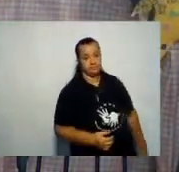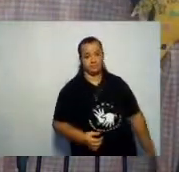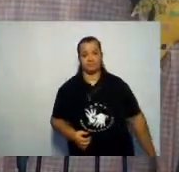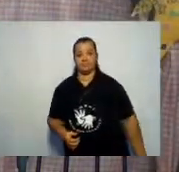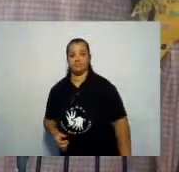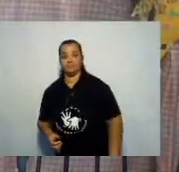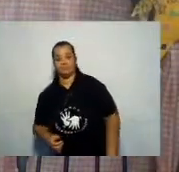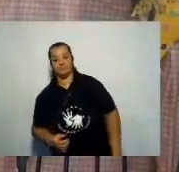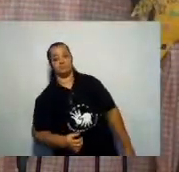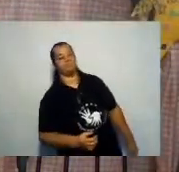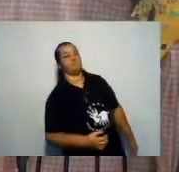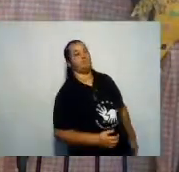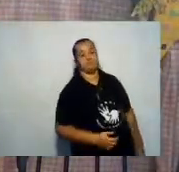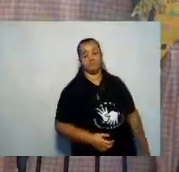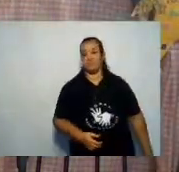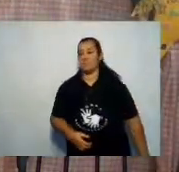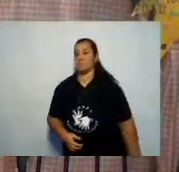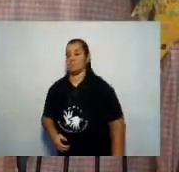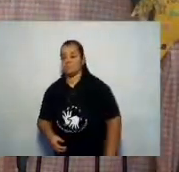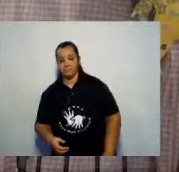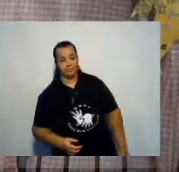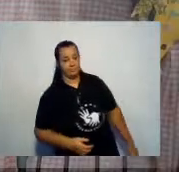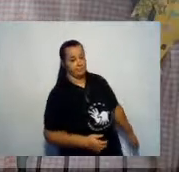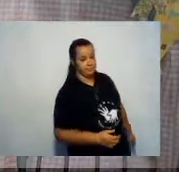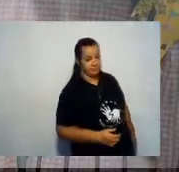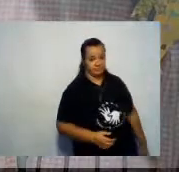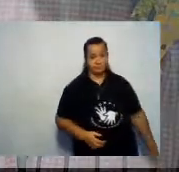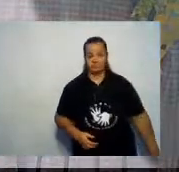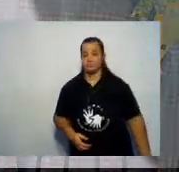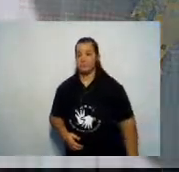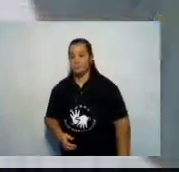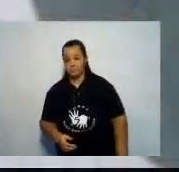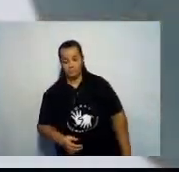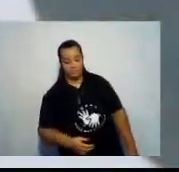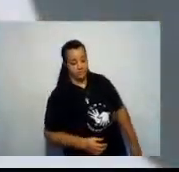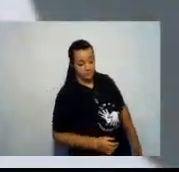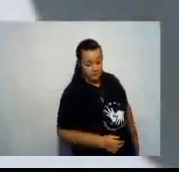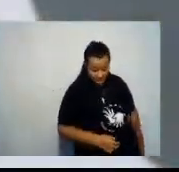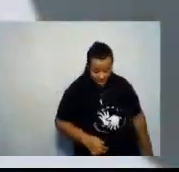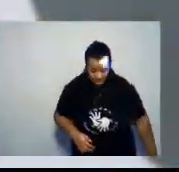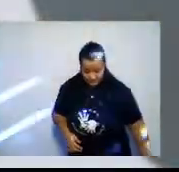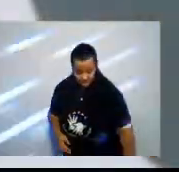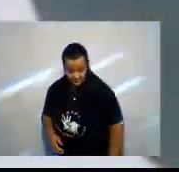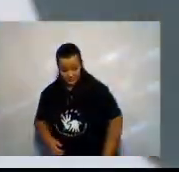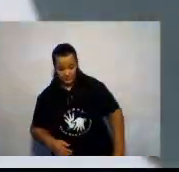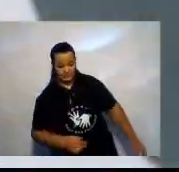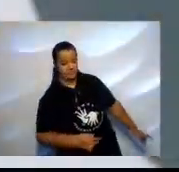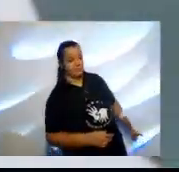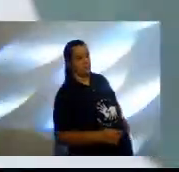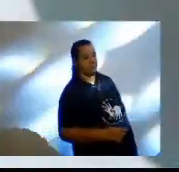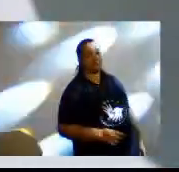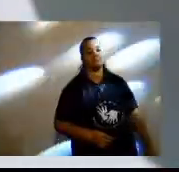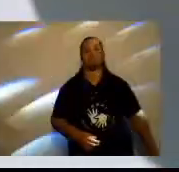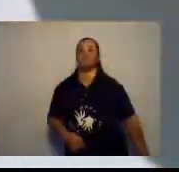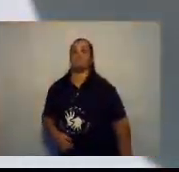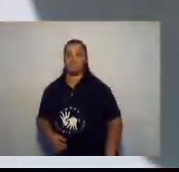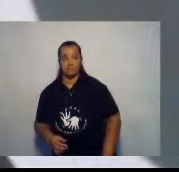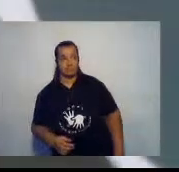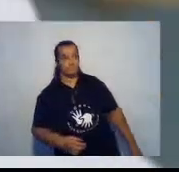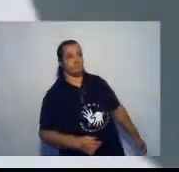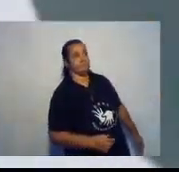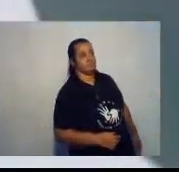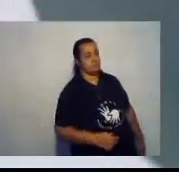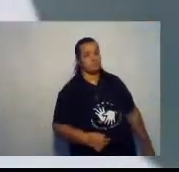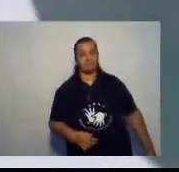lugar. É isso mesmo, o artista vai onde o povo está. Você tá aí na sua casa? A live tá chegando até você. Muito obrigada pelo carinho, um